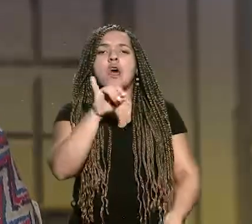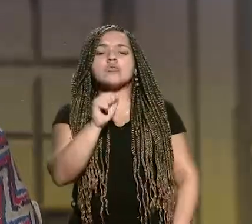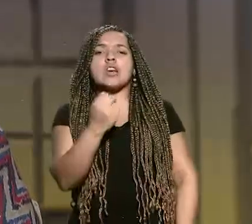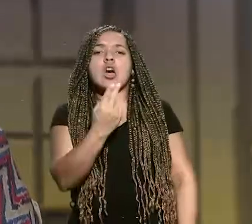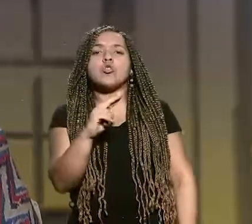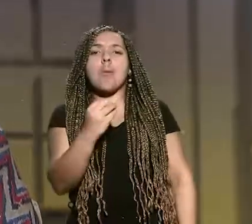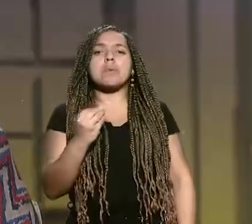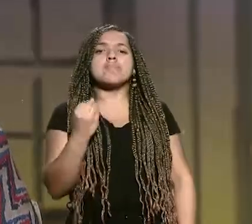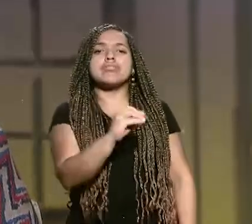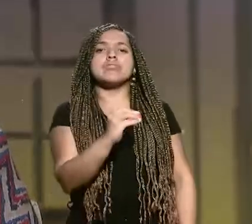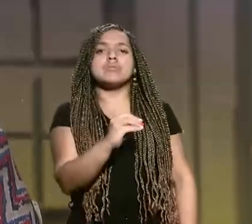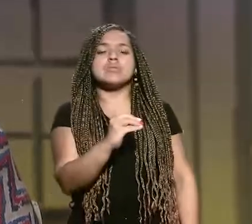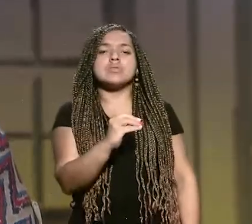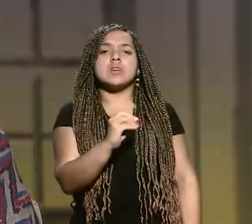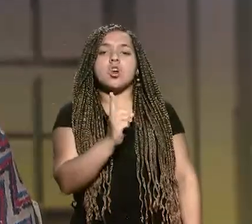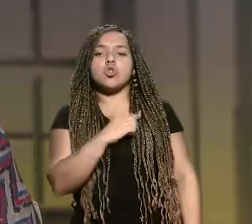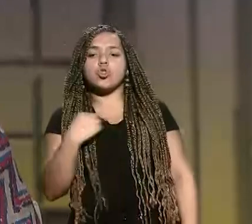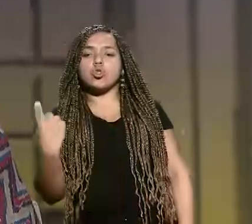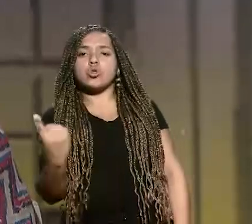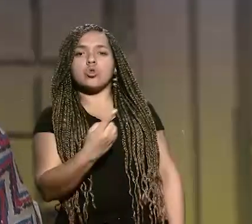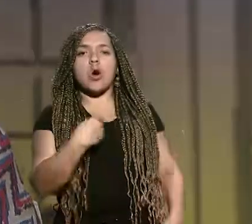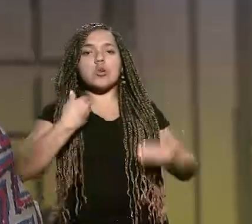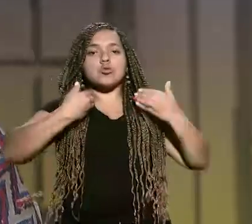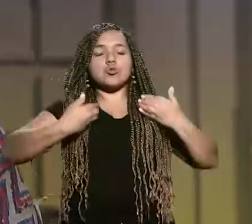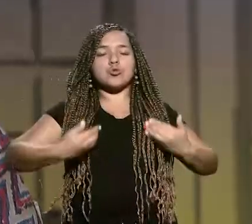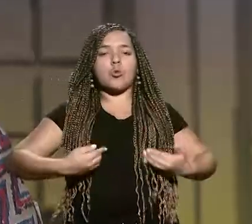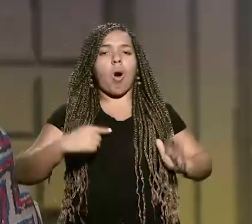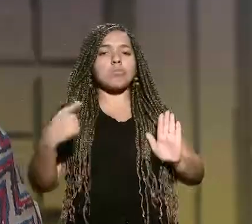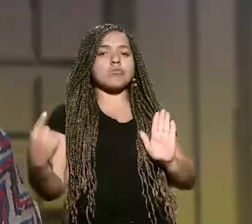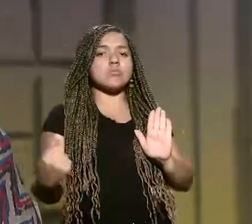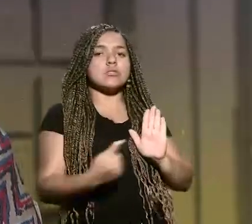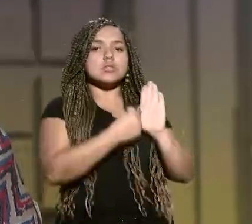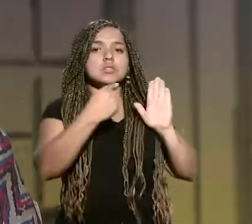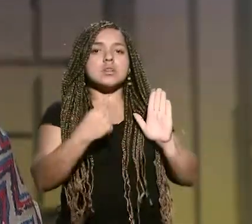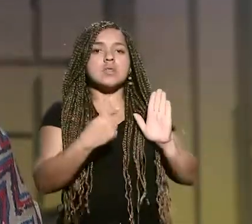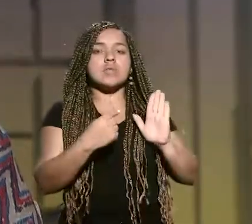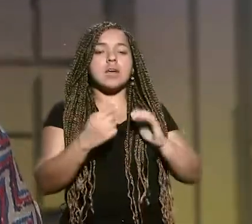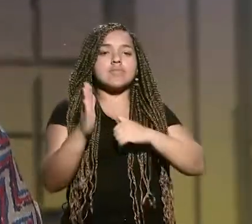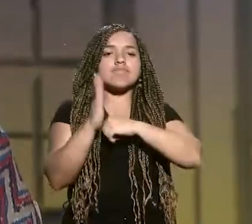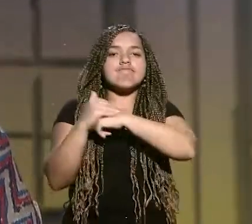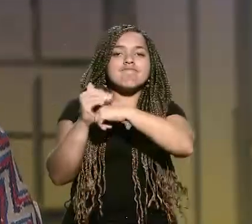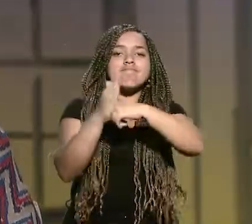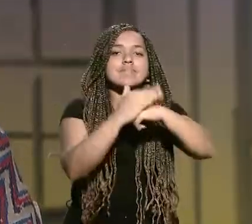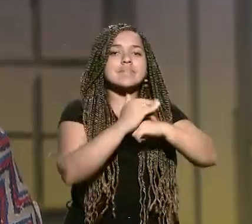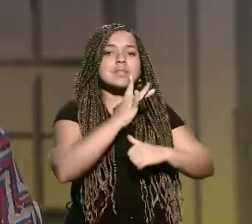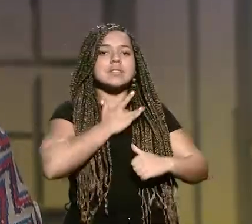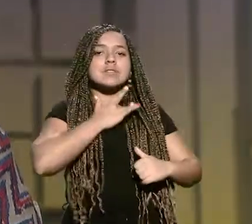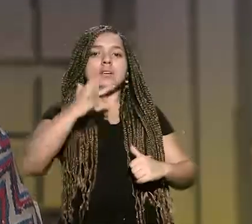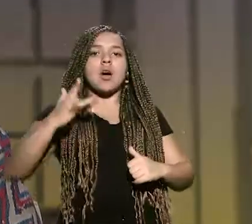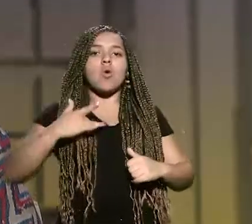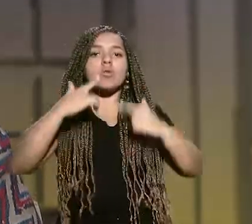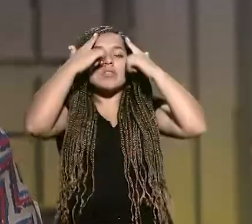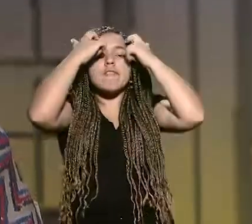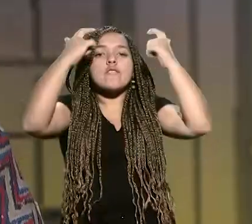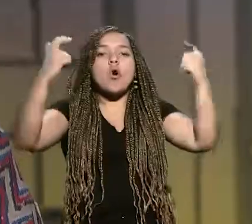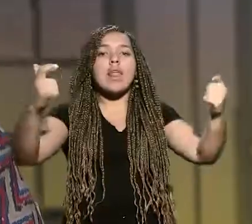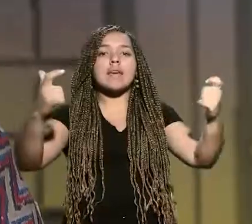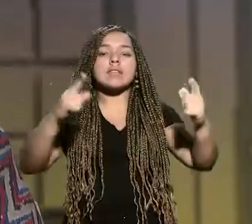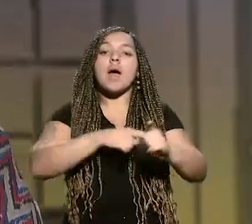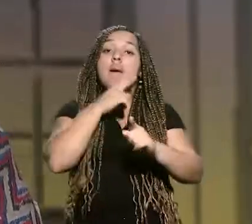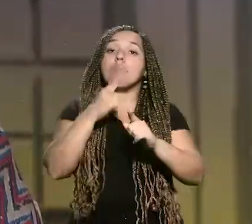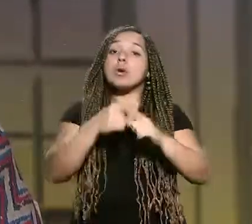tem racismo estrutural o ano todo e até a gente acabar. Aí a ideia dos 21 dias é de você ter